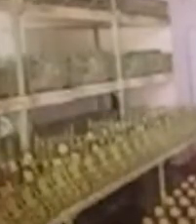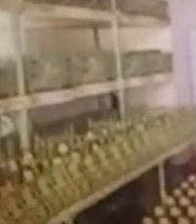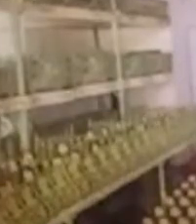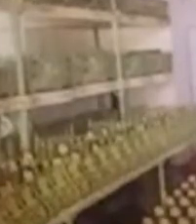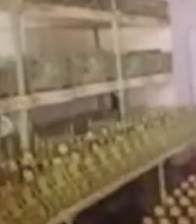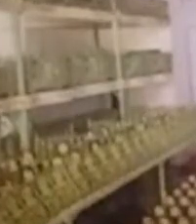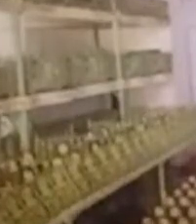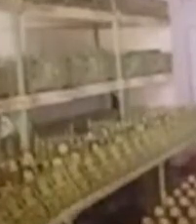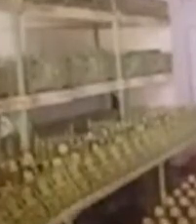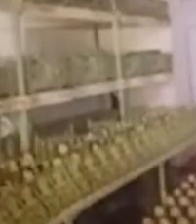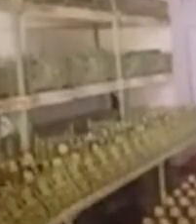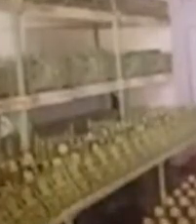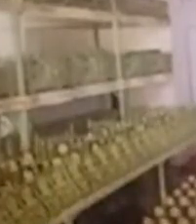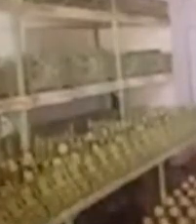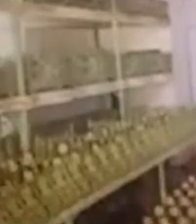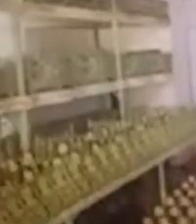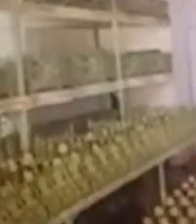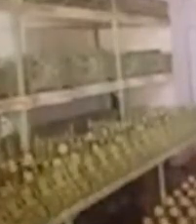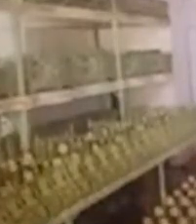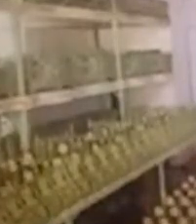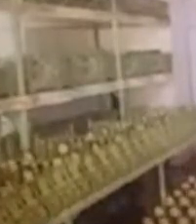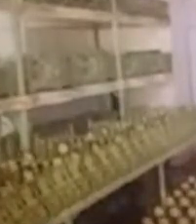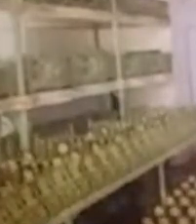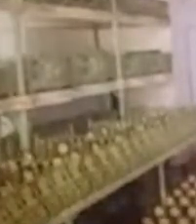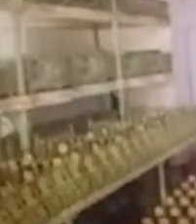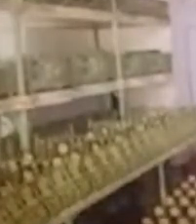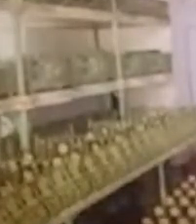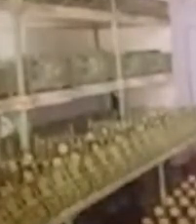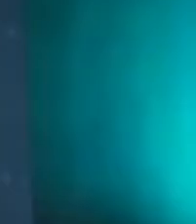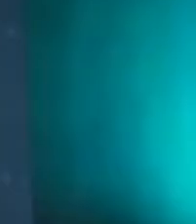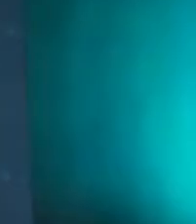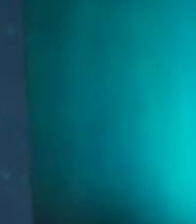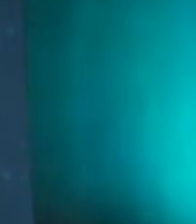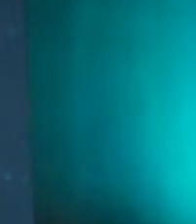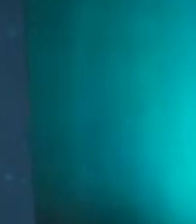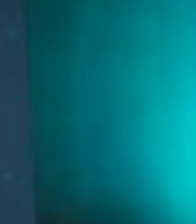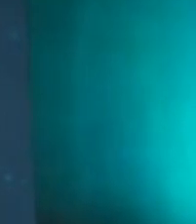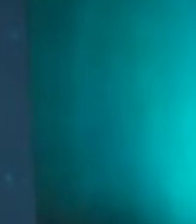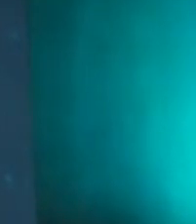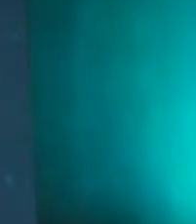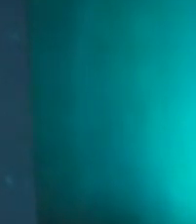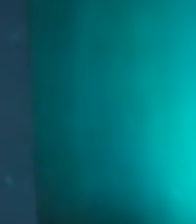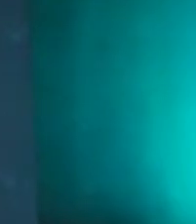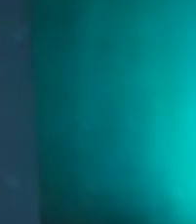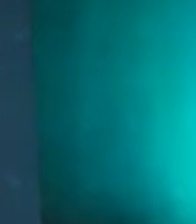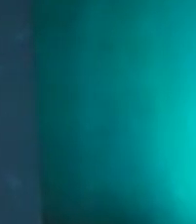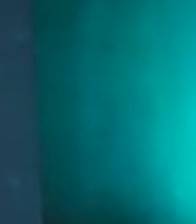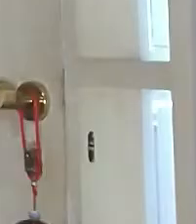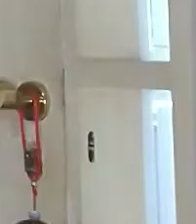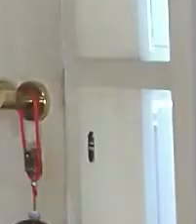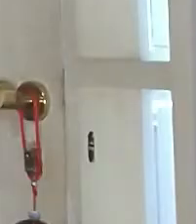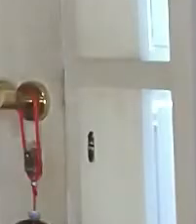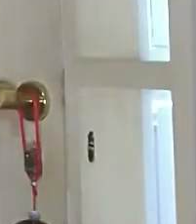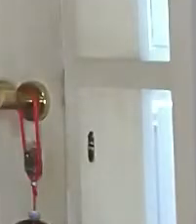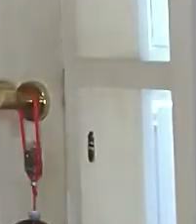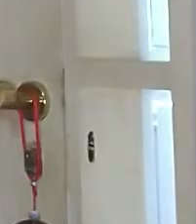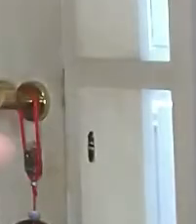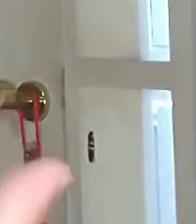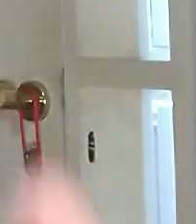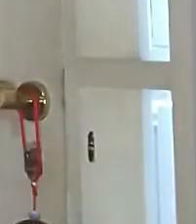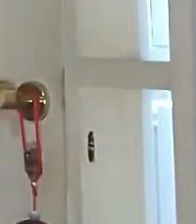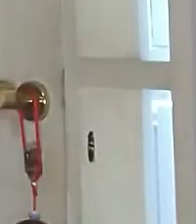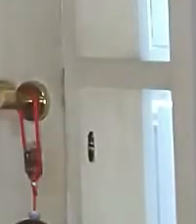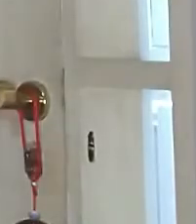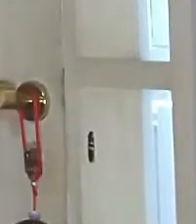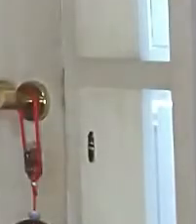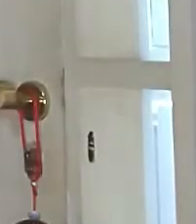às pessoas a possibilidade de terem vida próspera, felizes. Participar deste encontro através